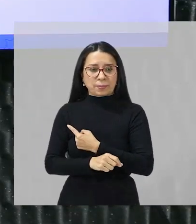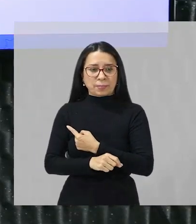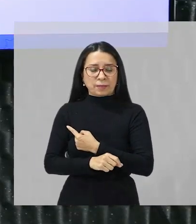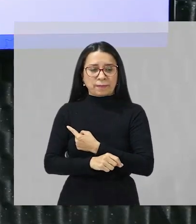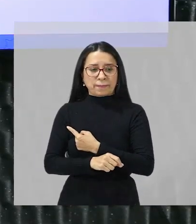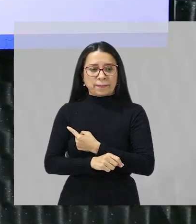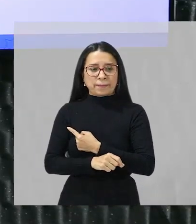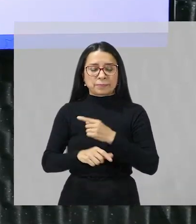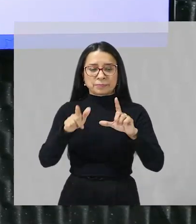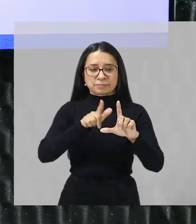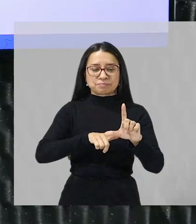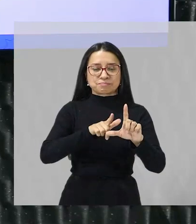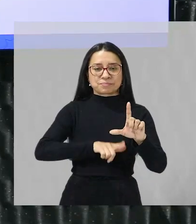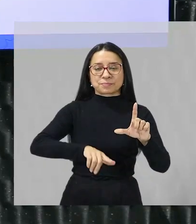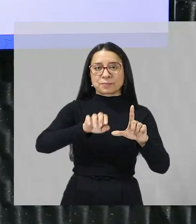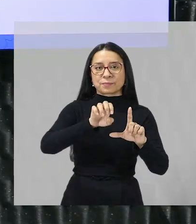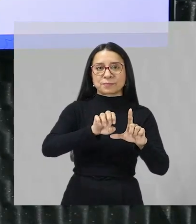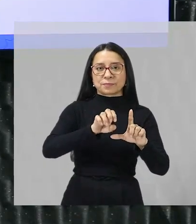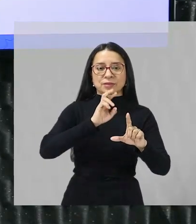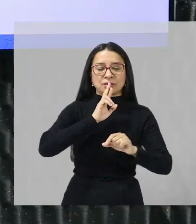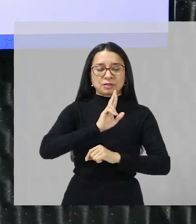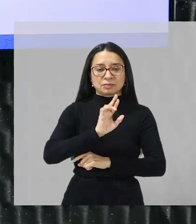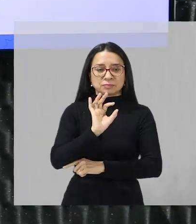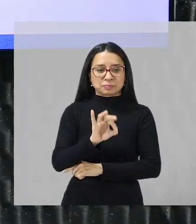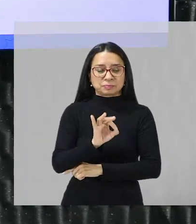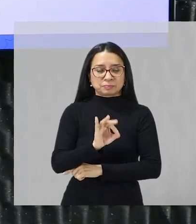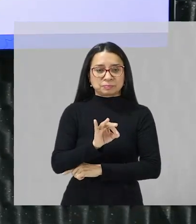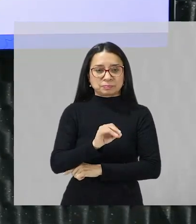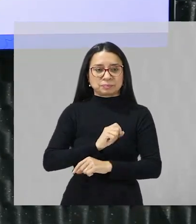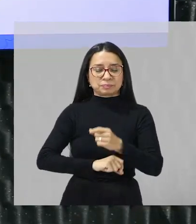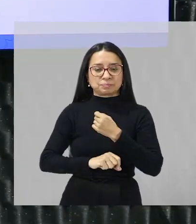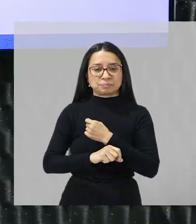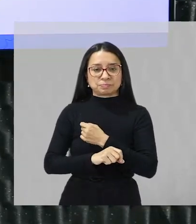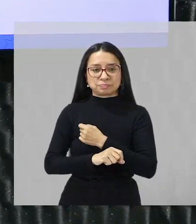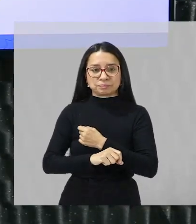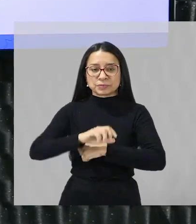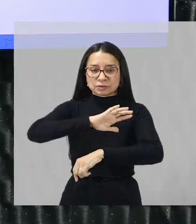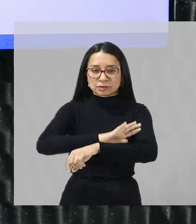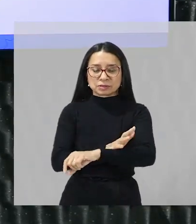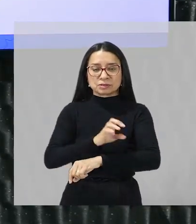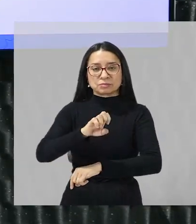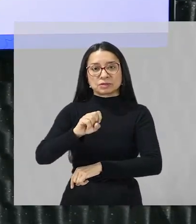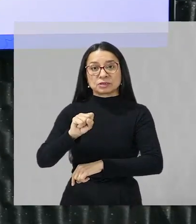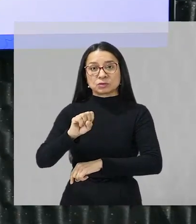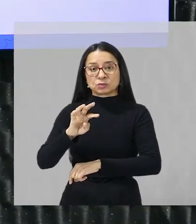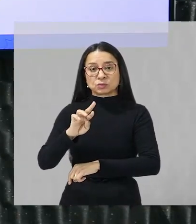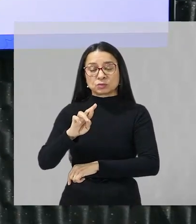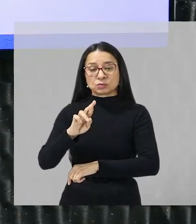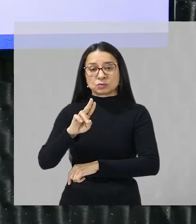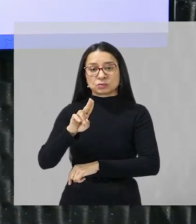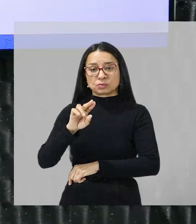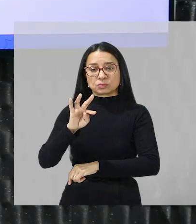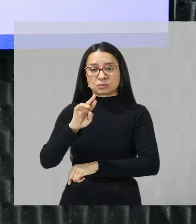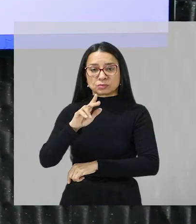sentido, segundo o que a gente leu no texto. Então a letra C, por enquanto, é a nossa opção favorita. Letra